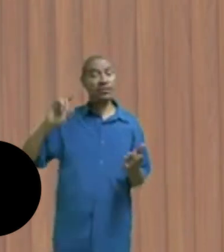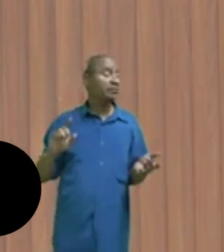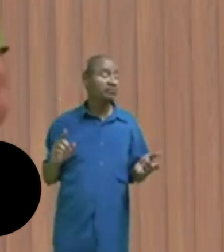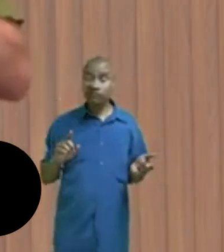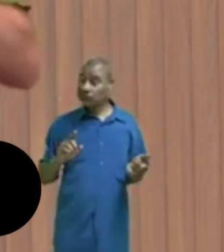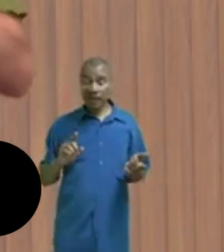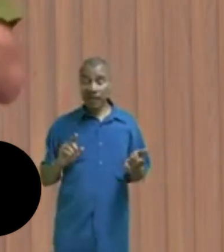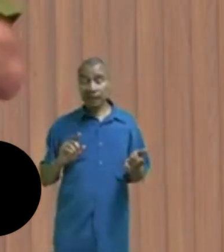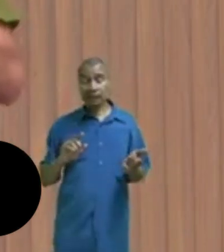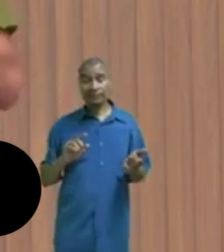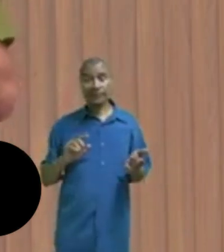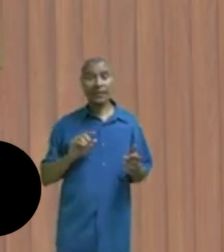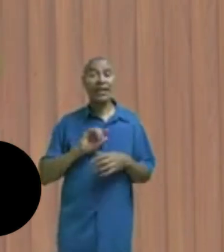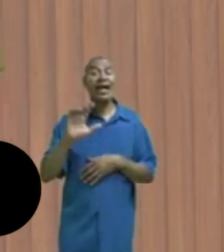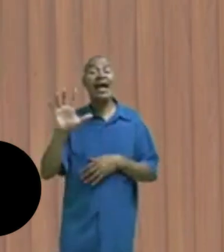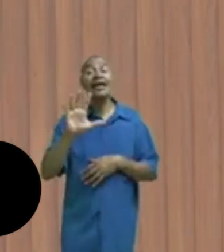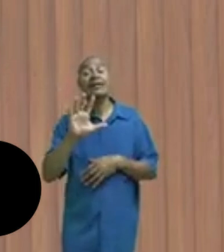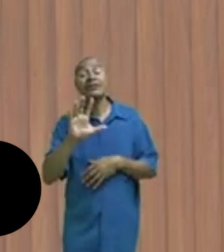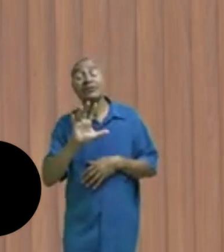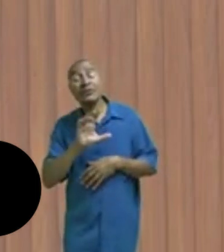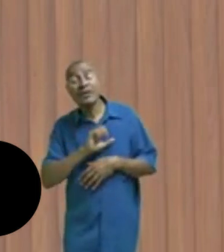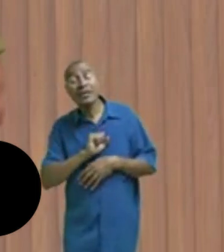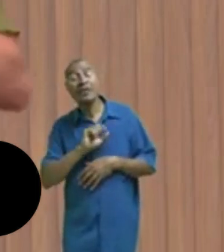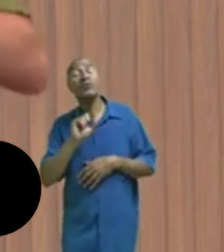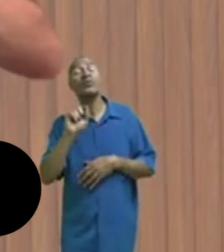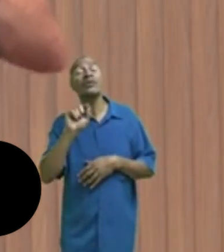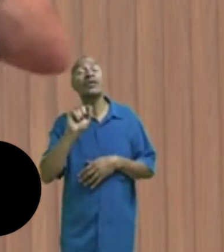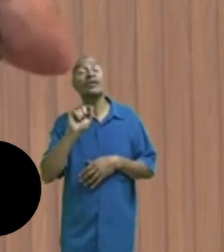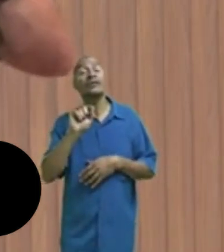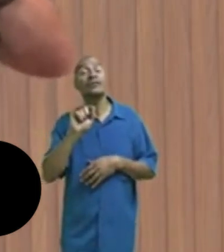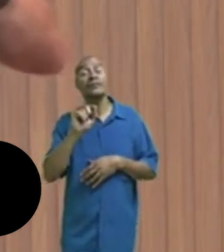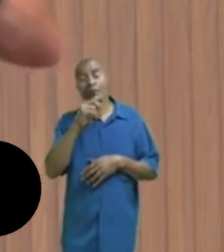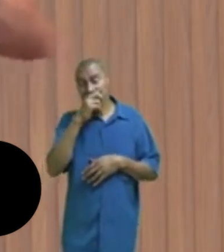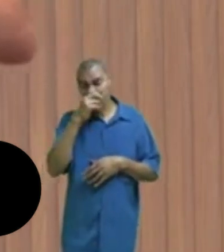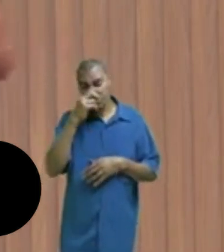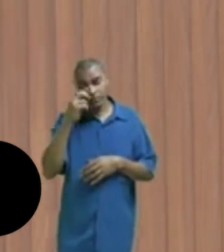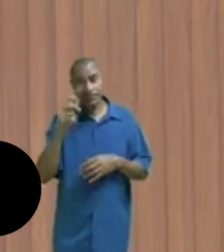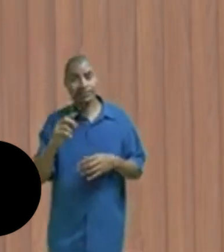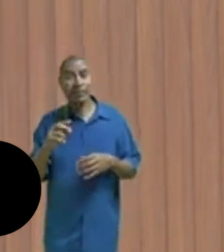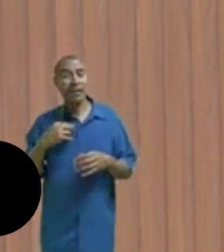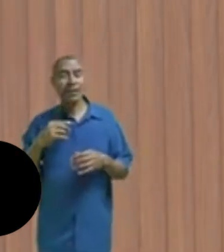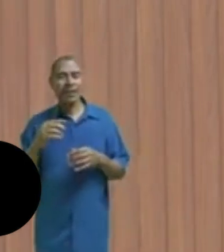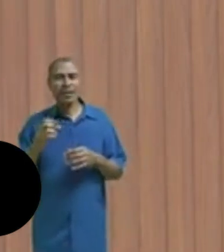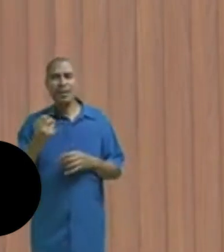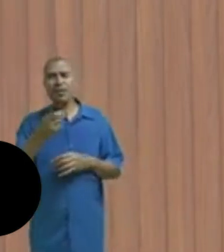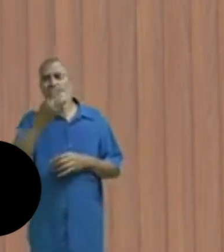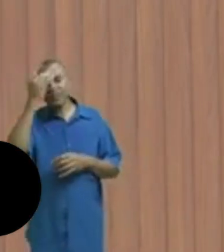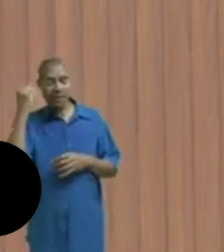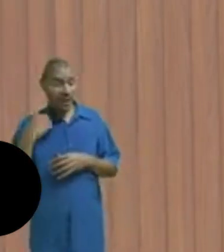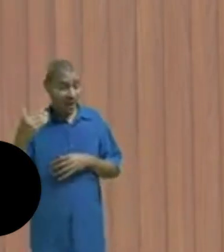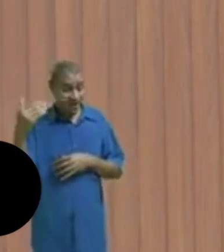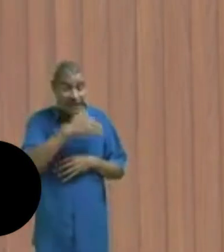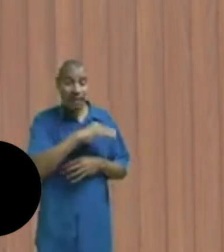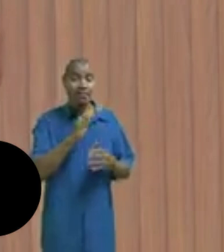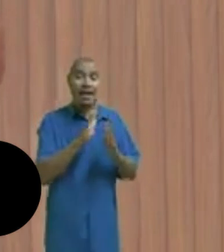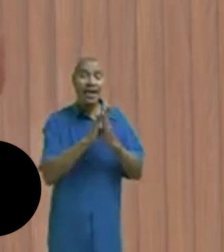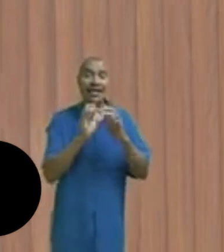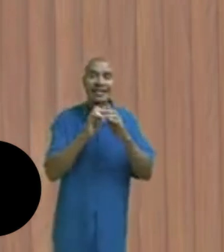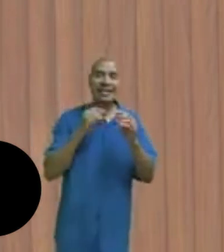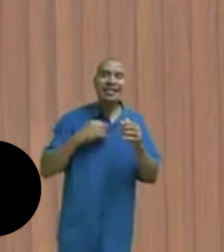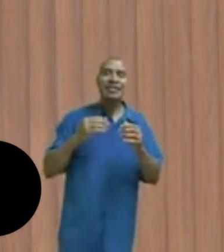Que a adoração é uma atmosfera, que a música cria um ambiente, que a adoração